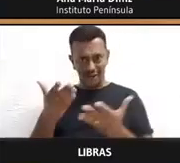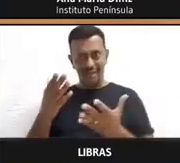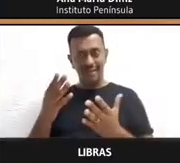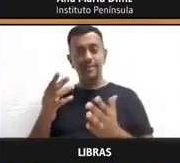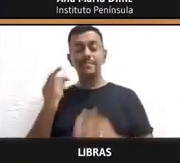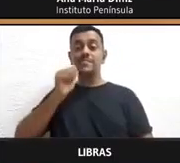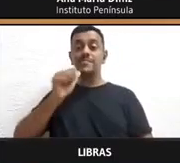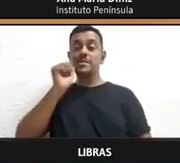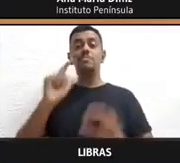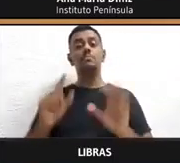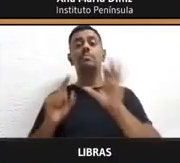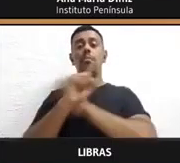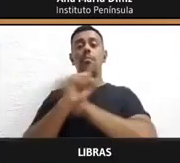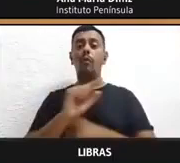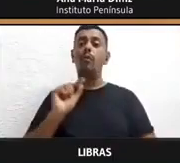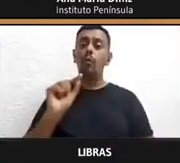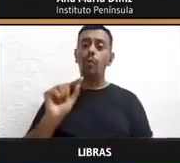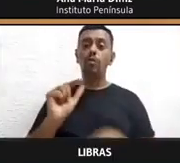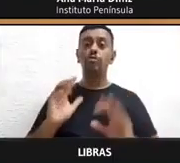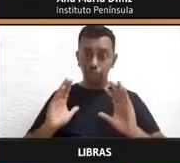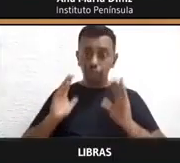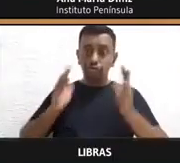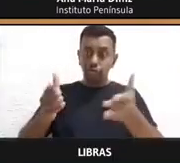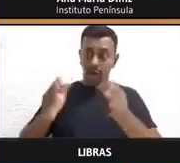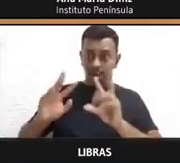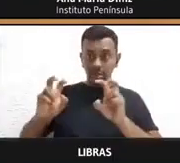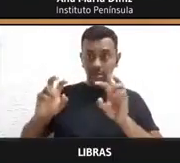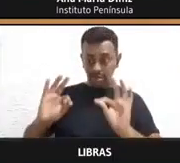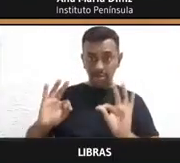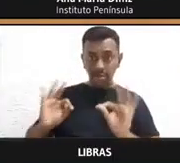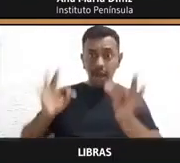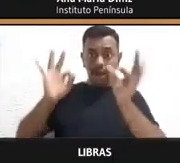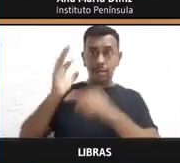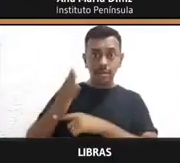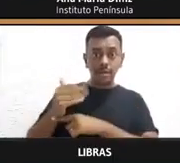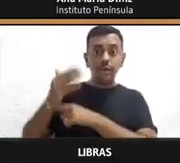está dizendo que a tecnologia está revolucionando